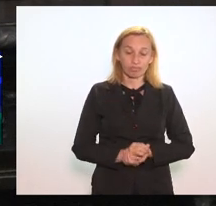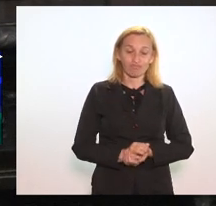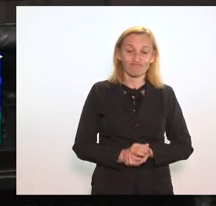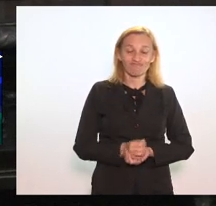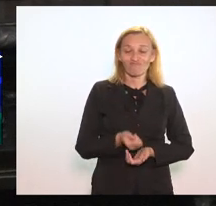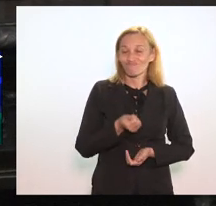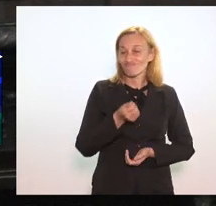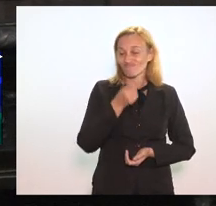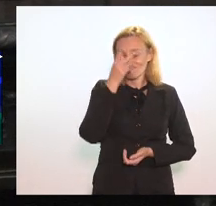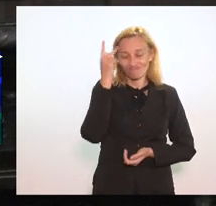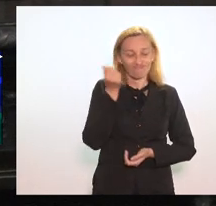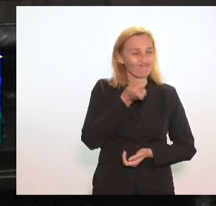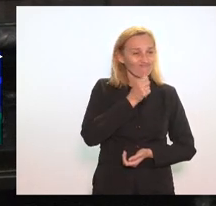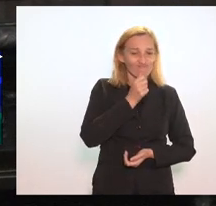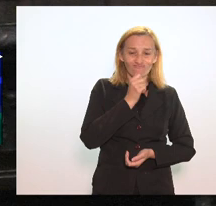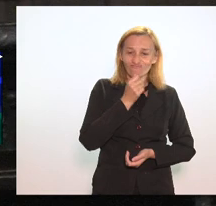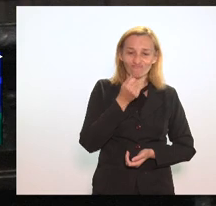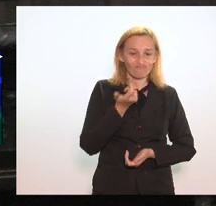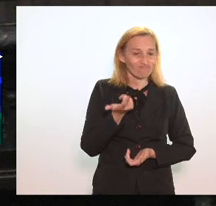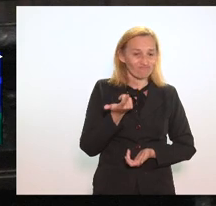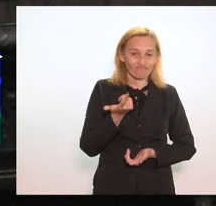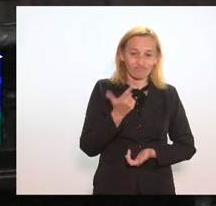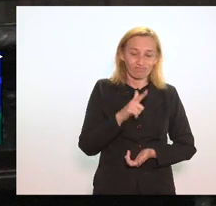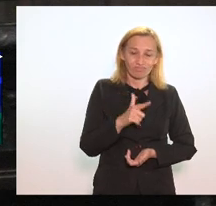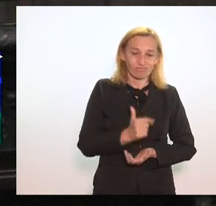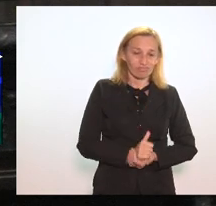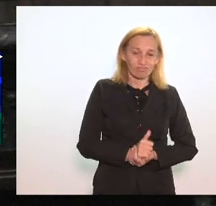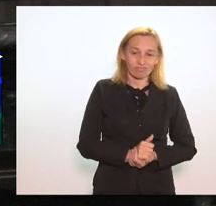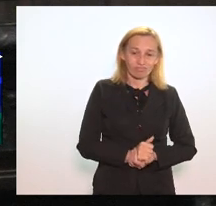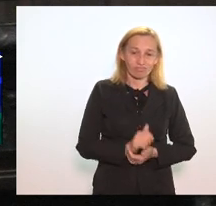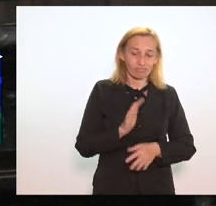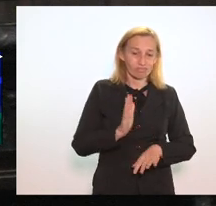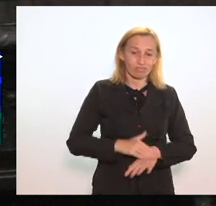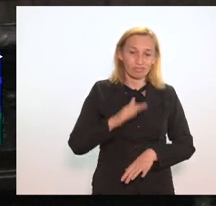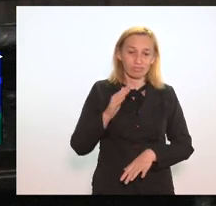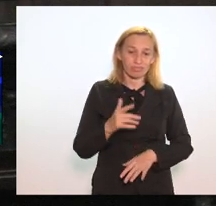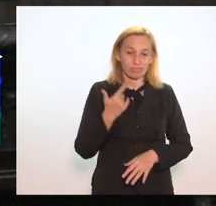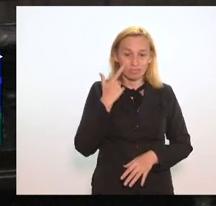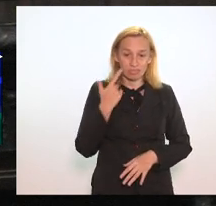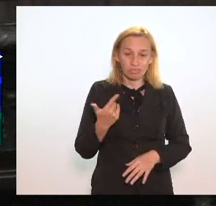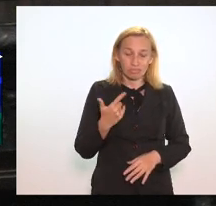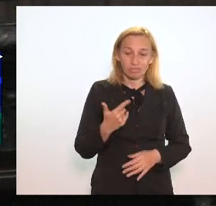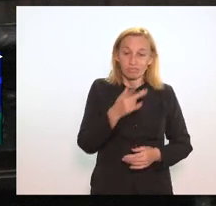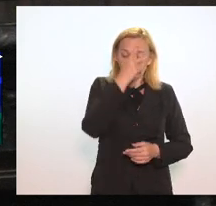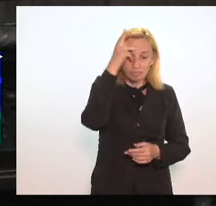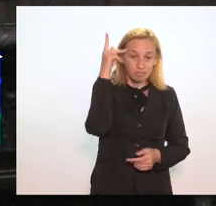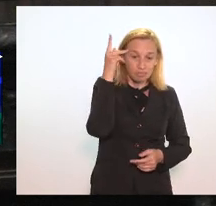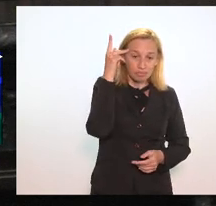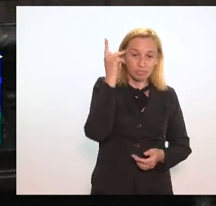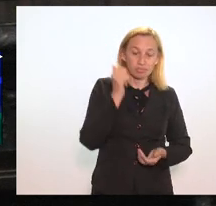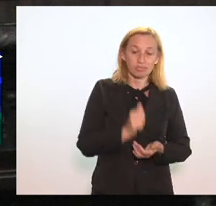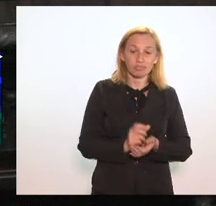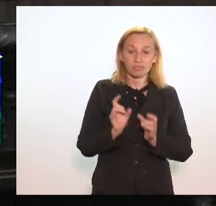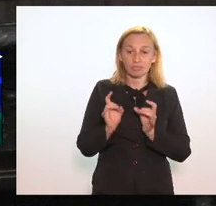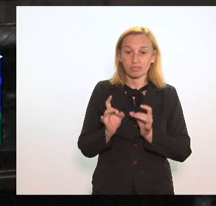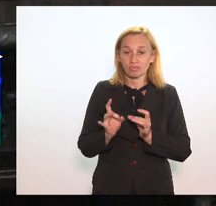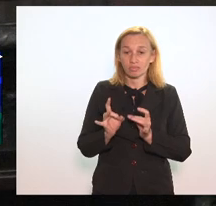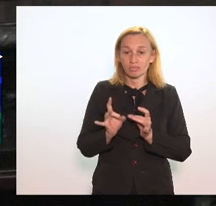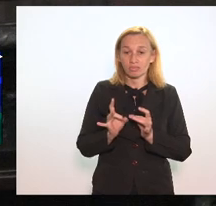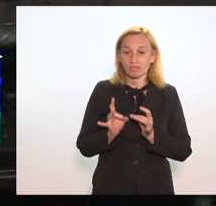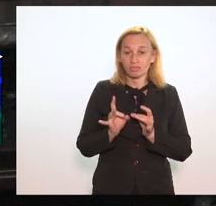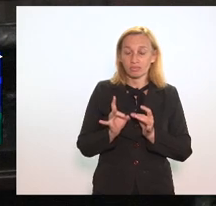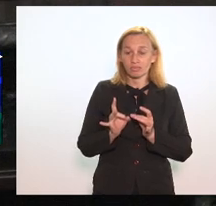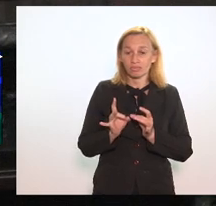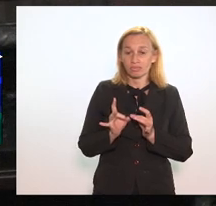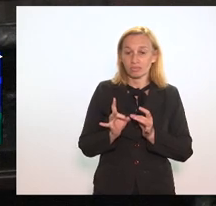ninguém aguenta mais a polarização do nosso país ninguém aguenta mais as pessoas defendendo que fecha tudo